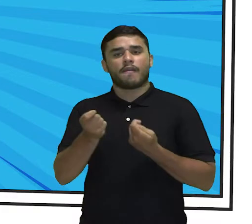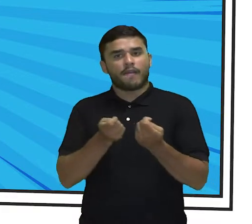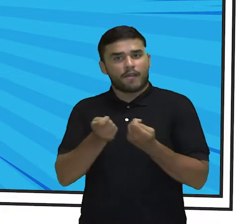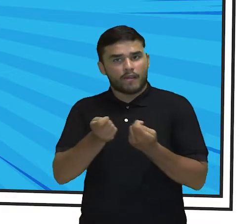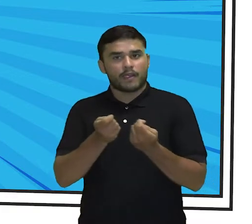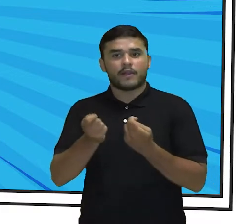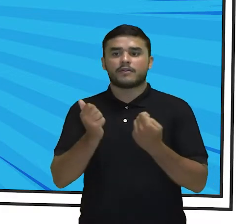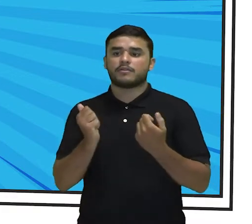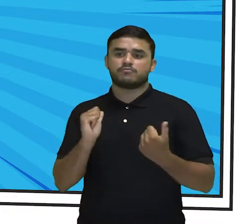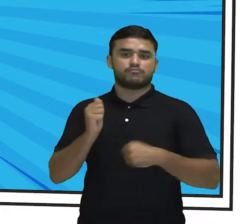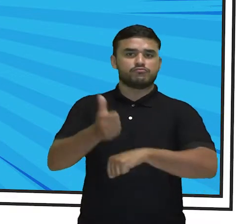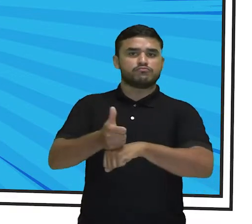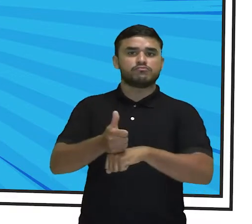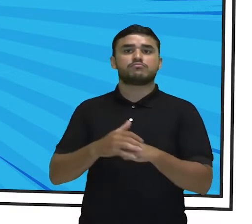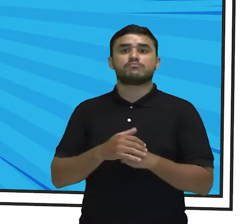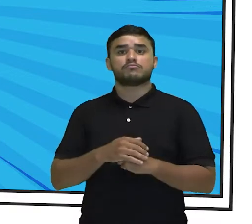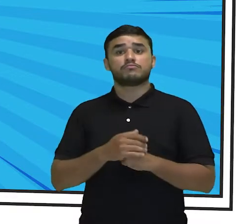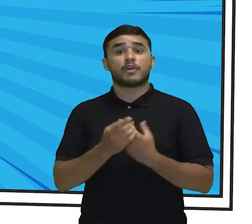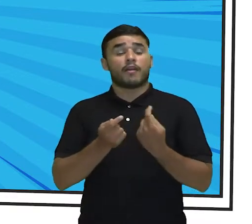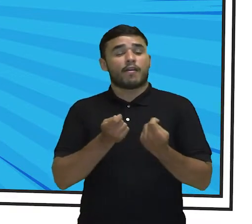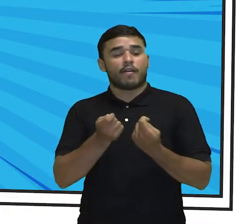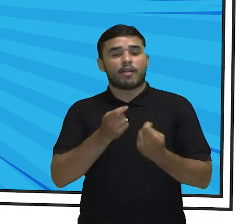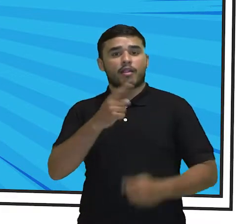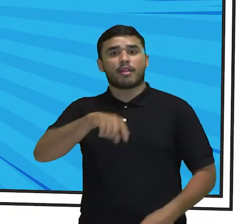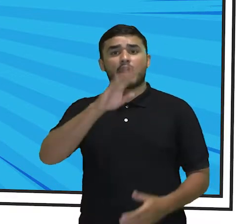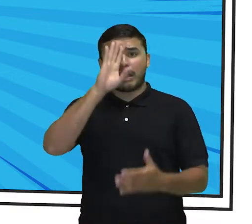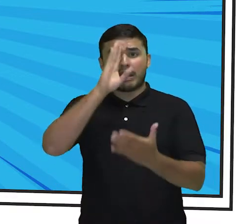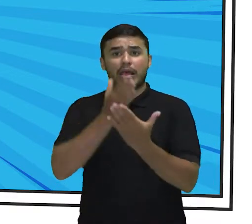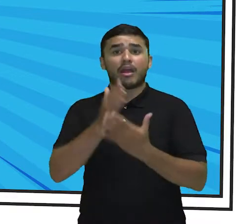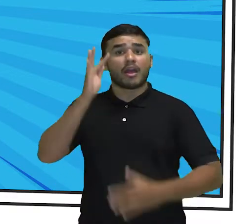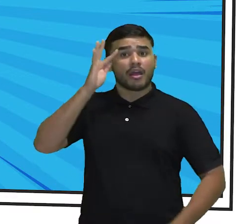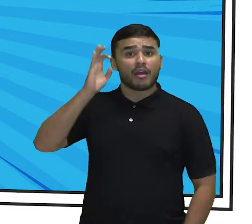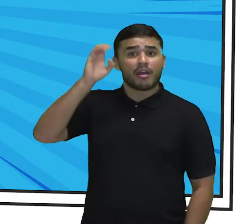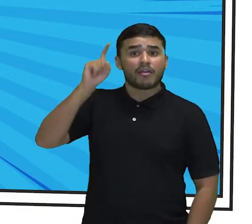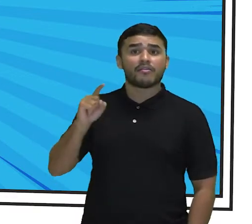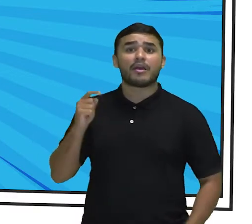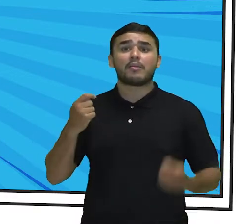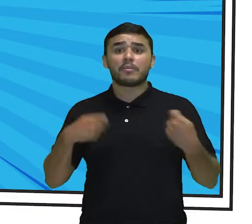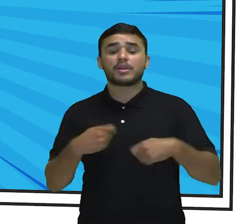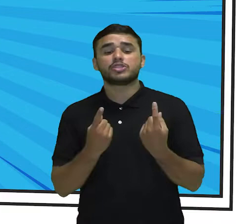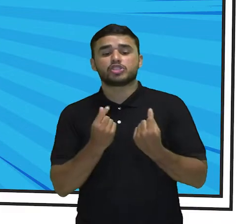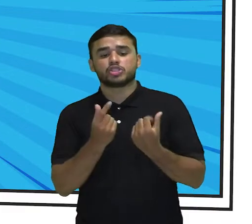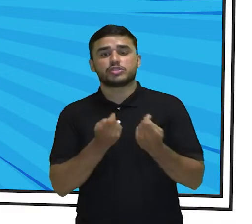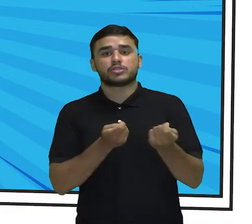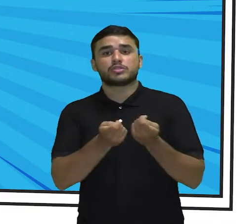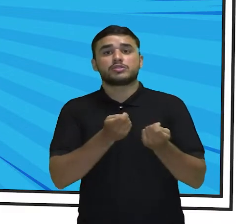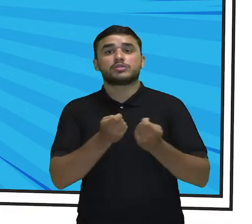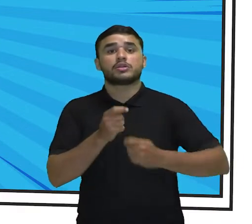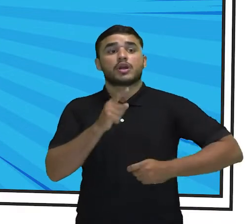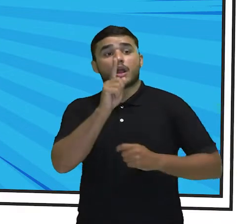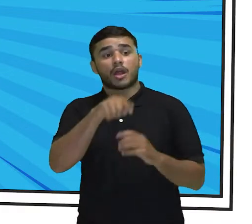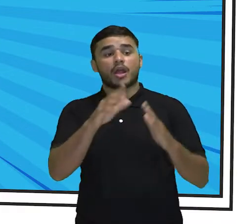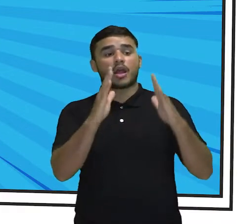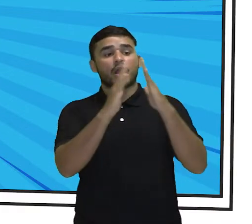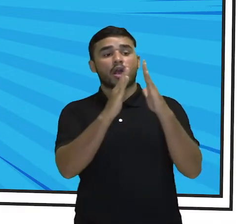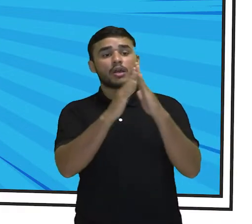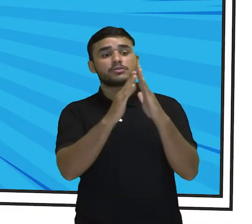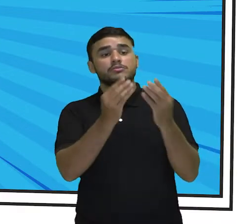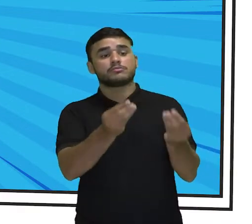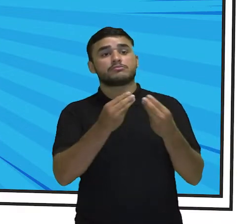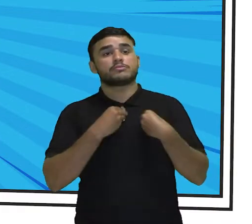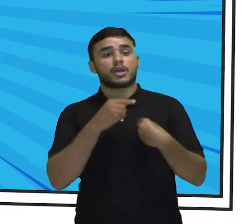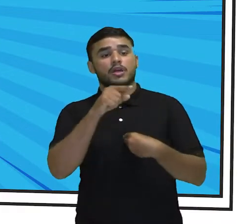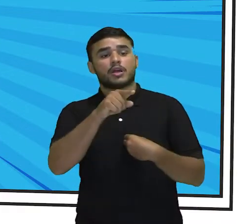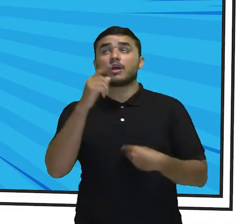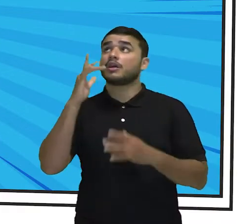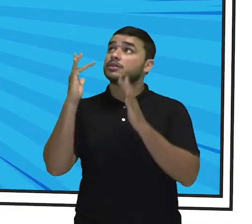vendia a salvação da pessoa. Ah, padre, eu estou aqui precisando da salvação. Pois me dê sua casa que Jesus vai lhe salvar. Me dê